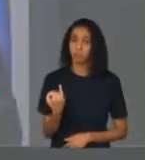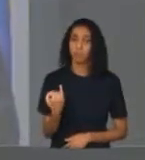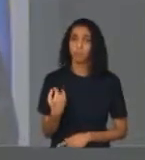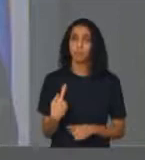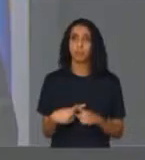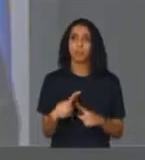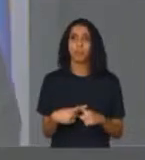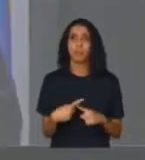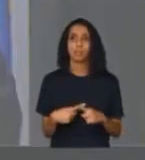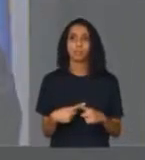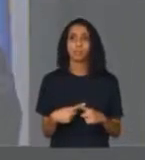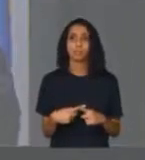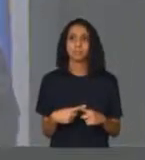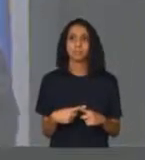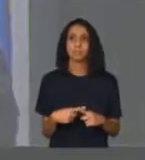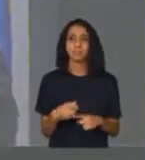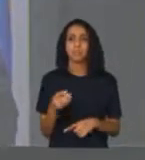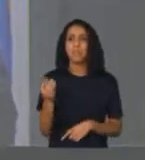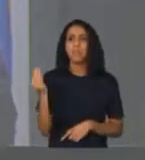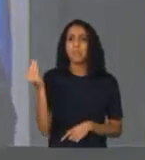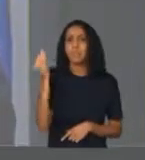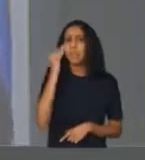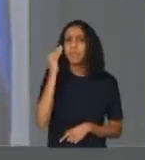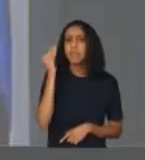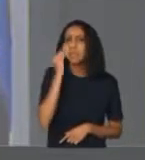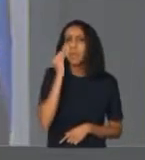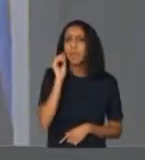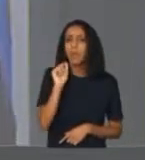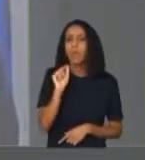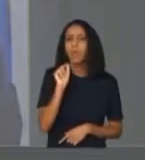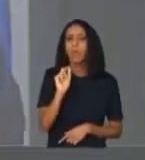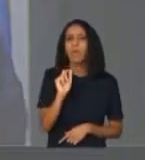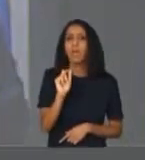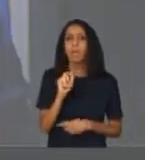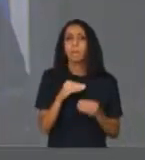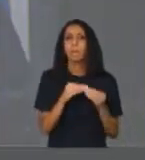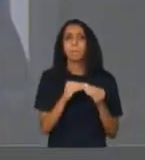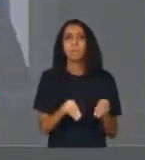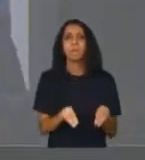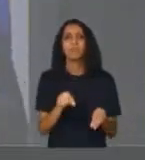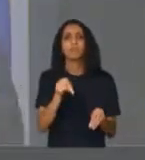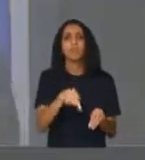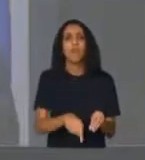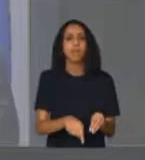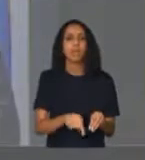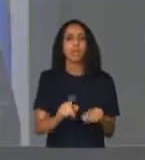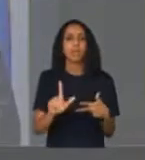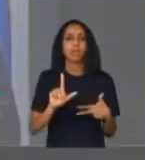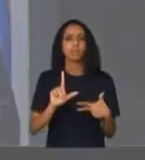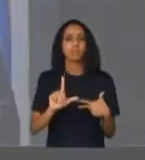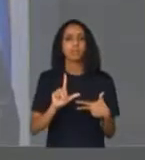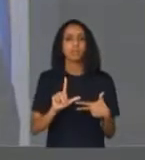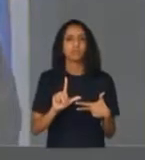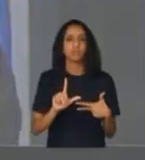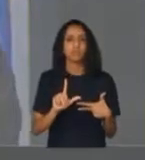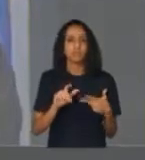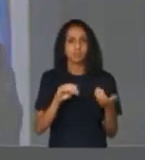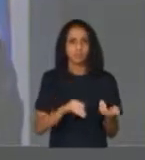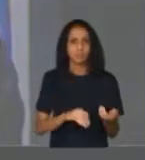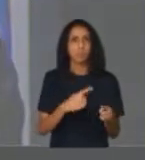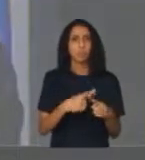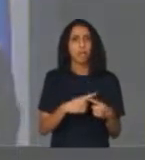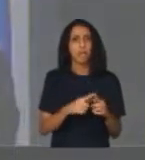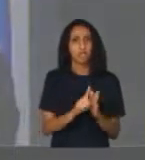tentar colocar em xeque este parlamento quando coloca nas páginas